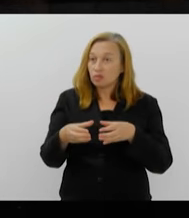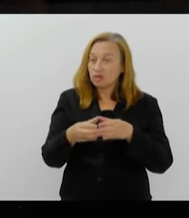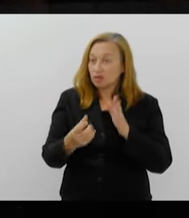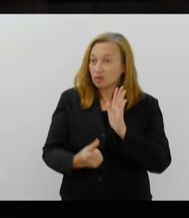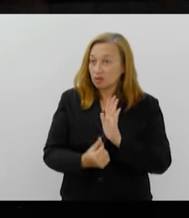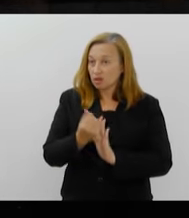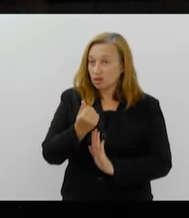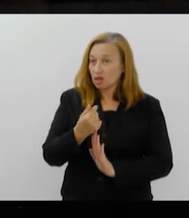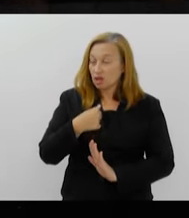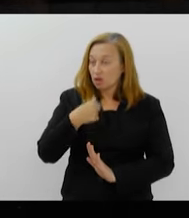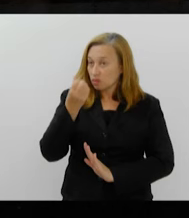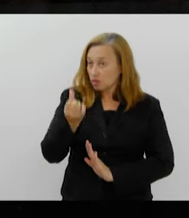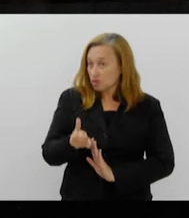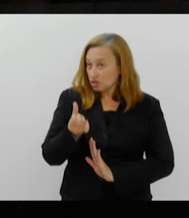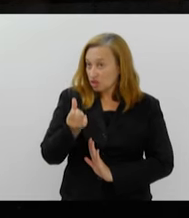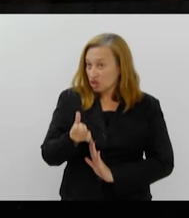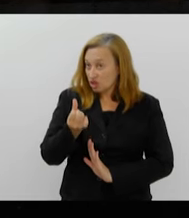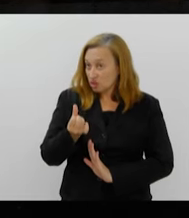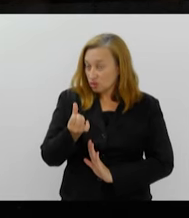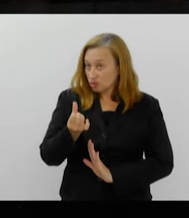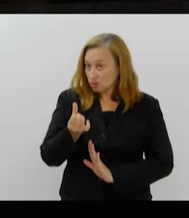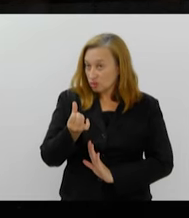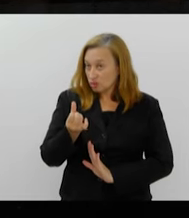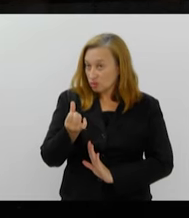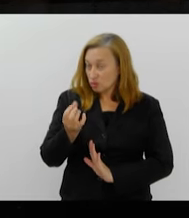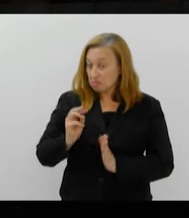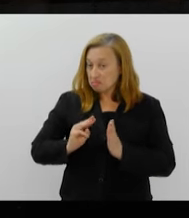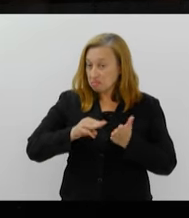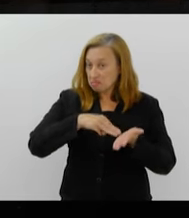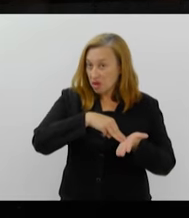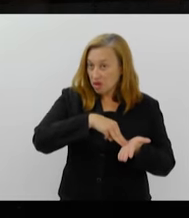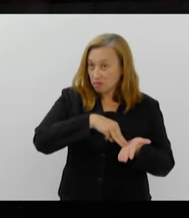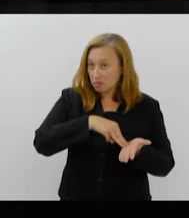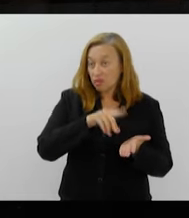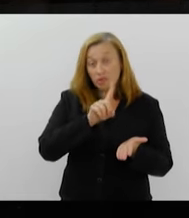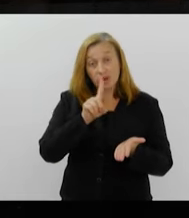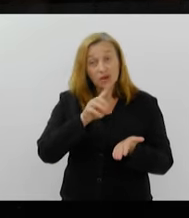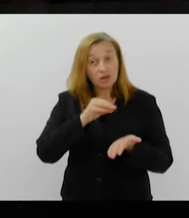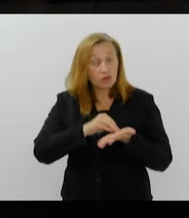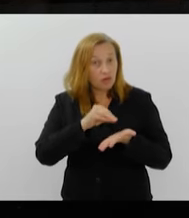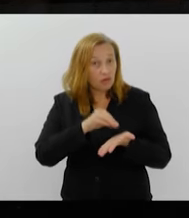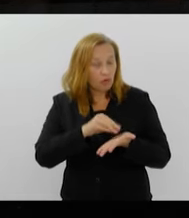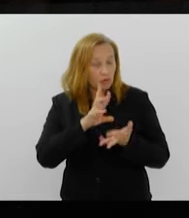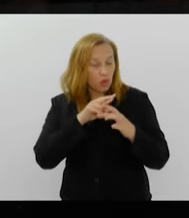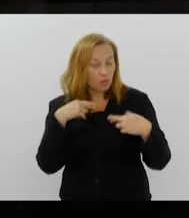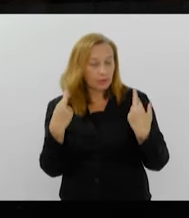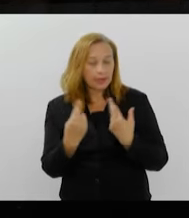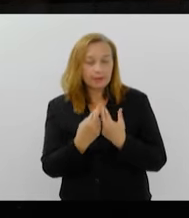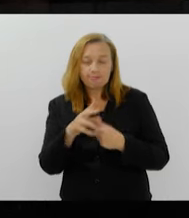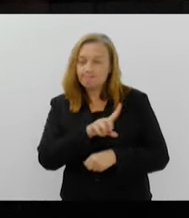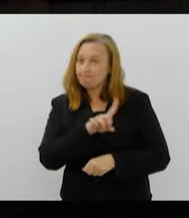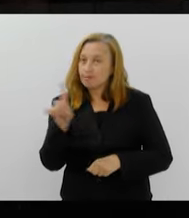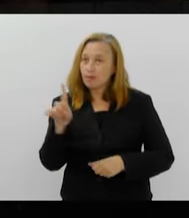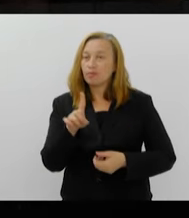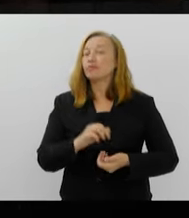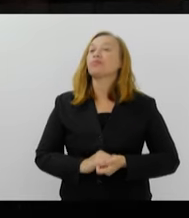o sexto suplente, mas não falta uma reunião, sou o sexto